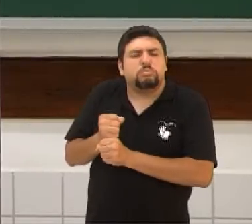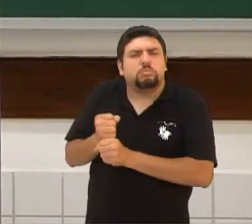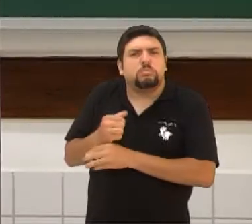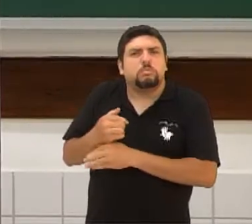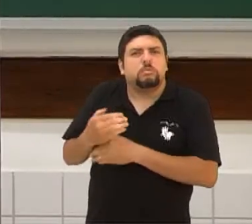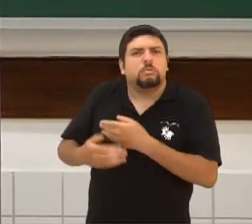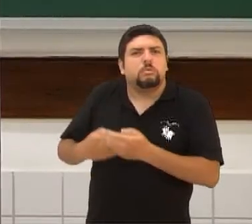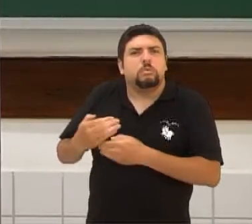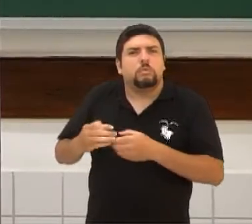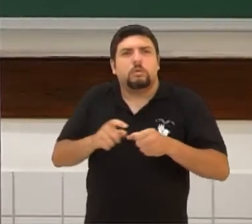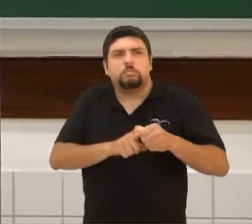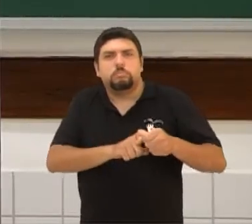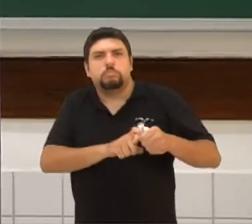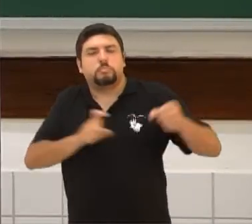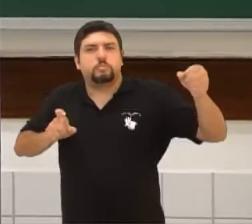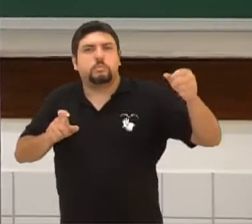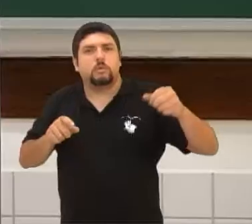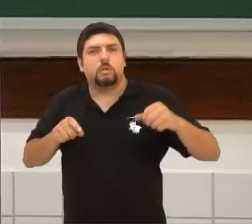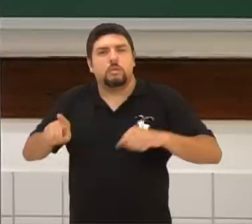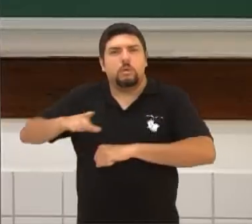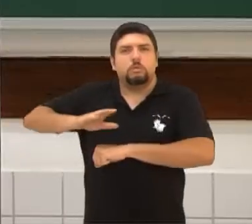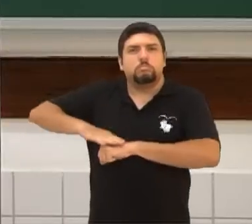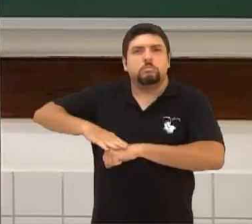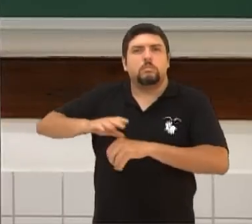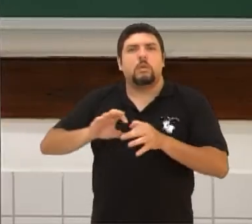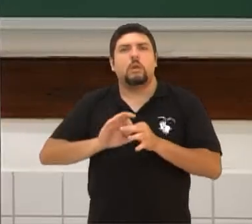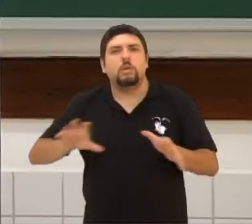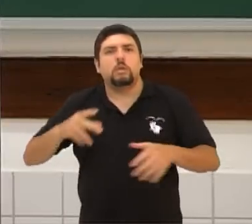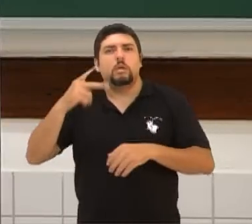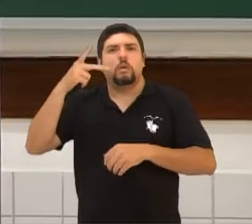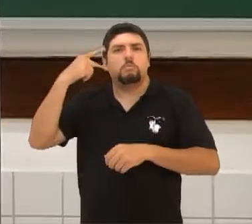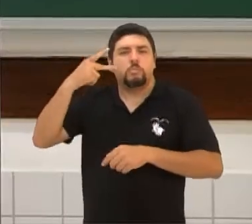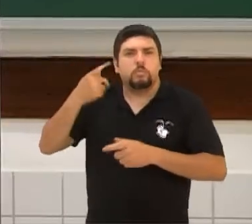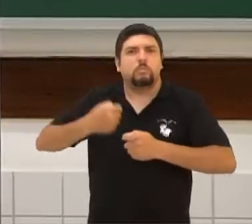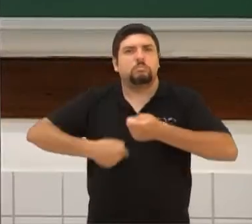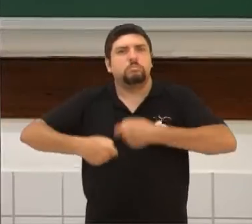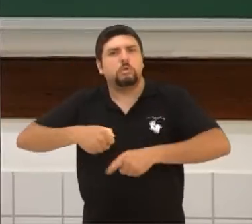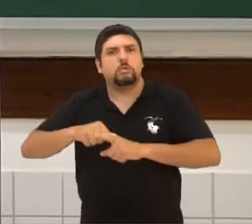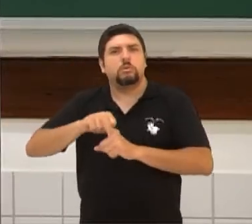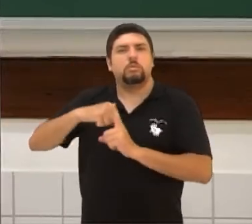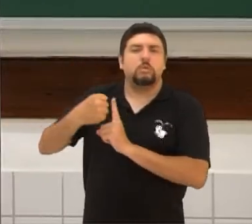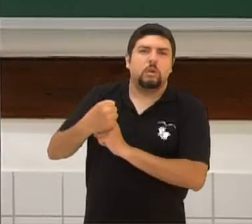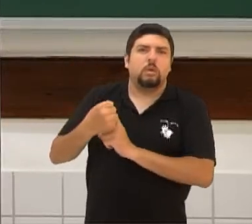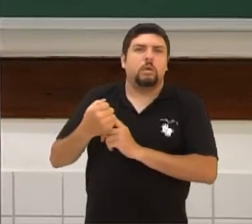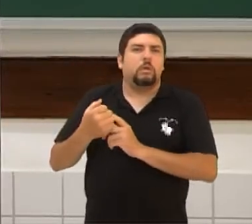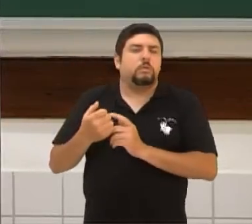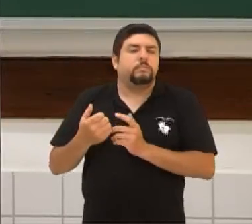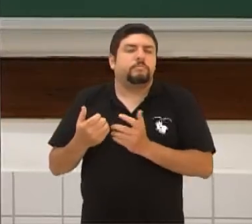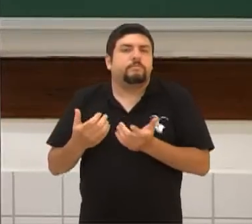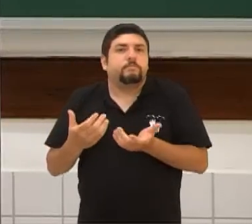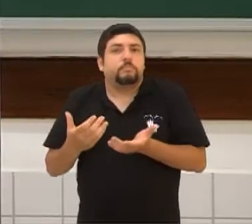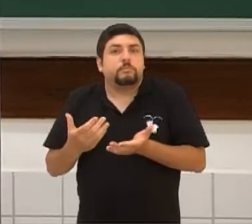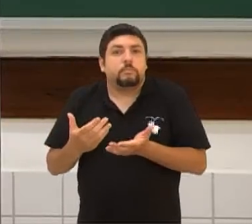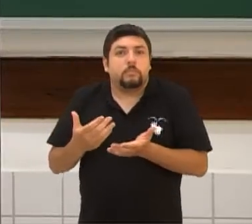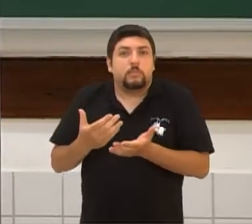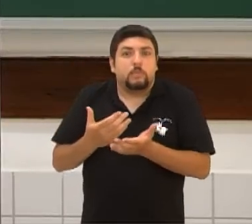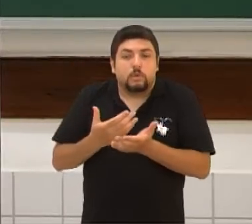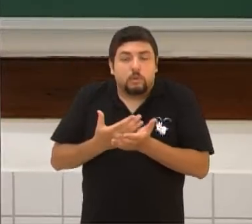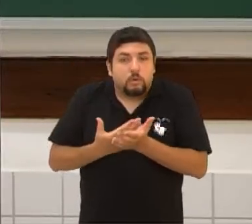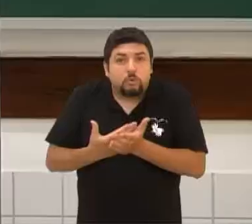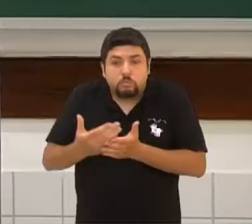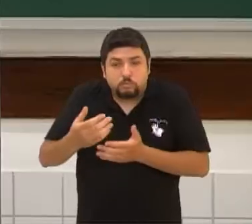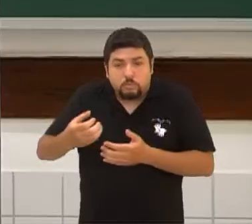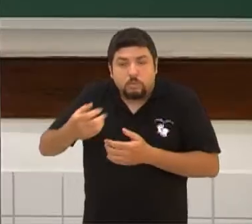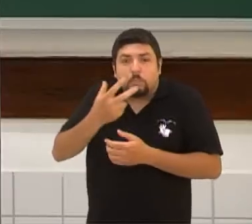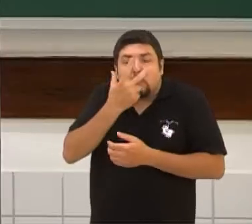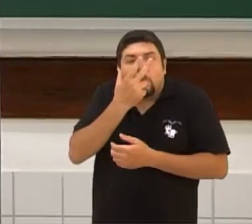tem a liberdade de ação política, econômica, social, é lógico que é um aprendizado, né, é um começar do zero. Né, os países